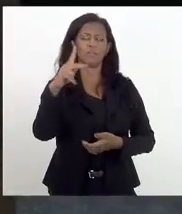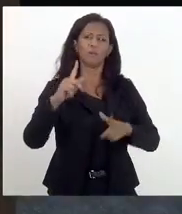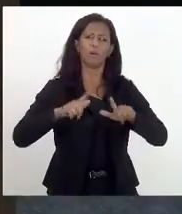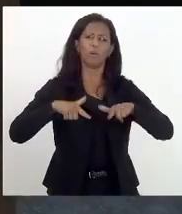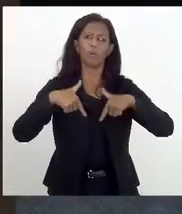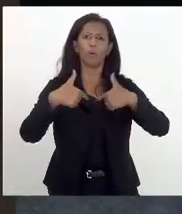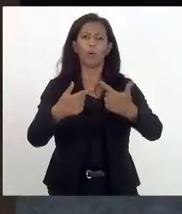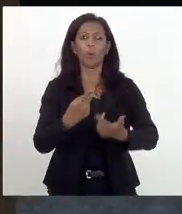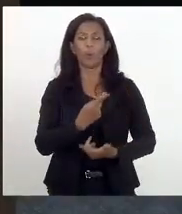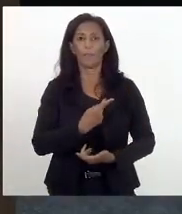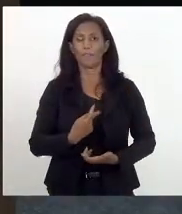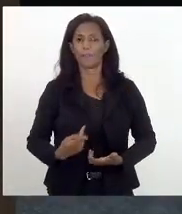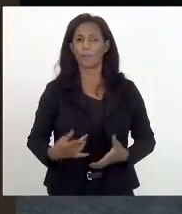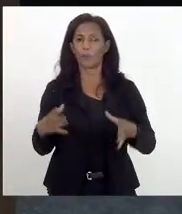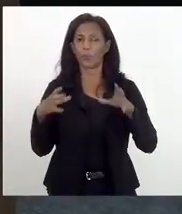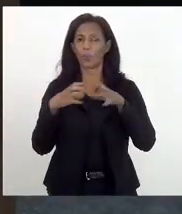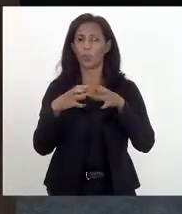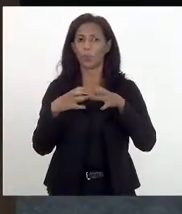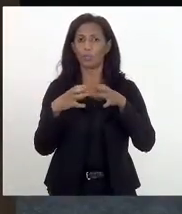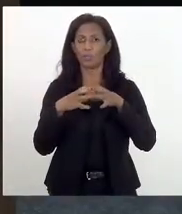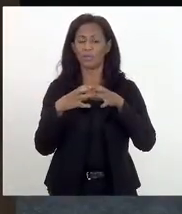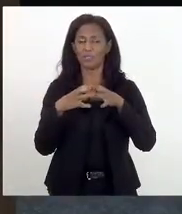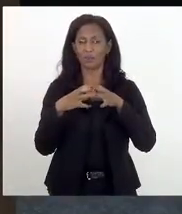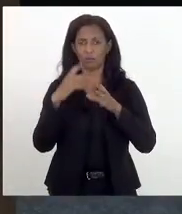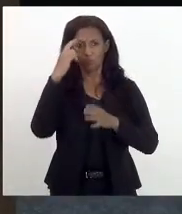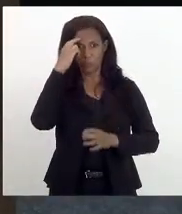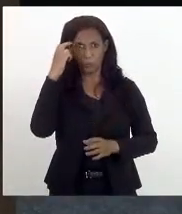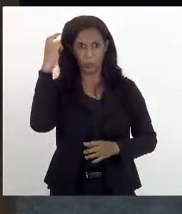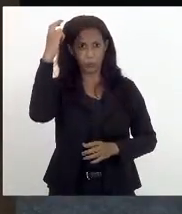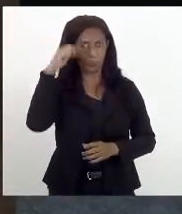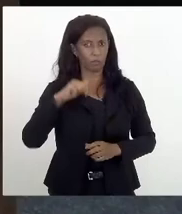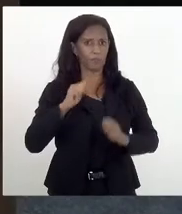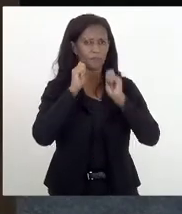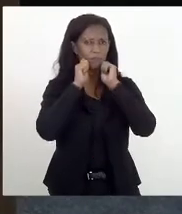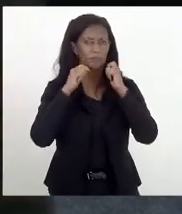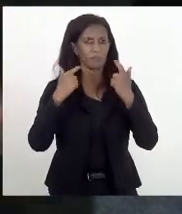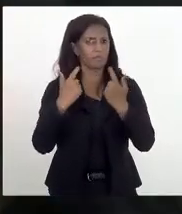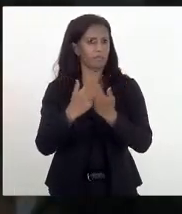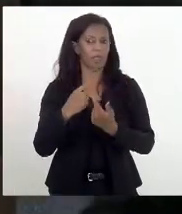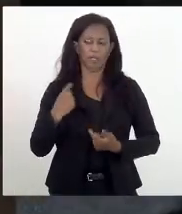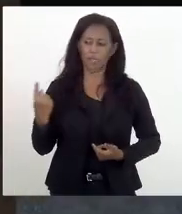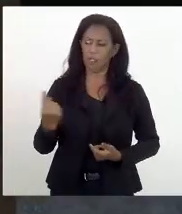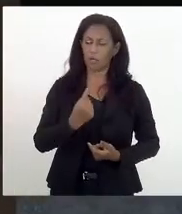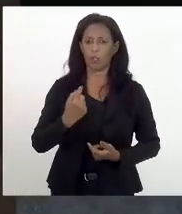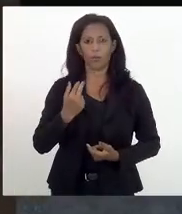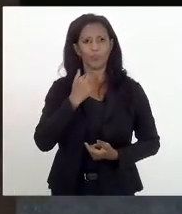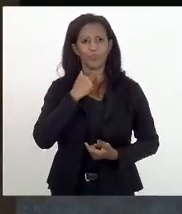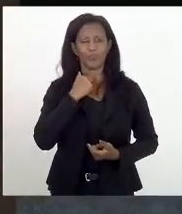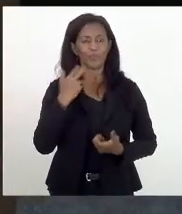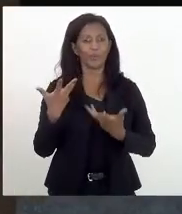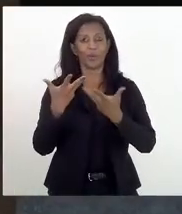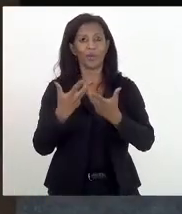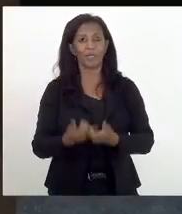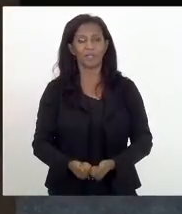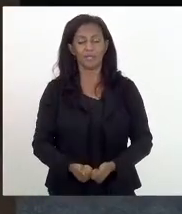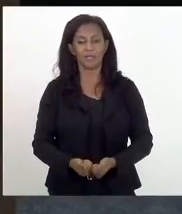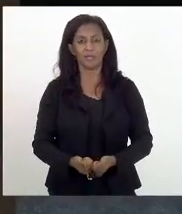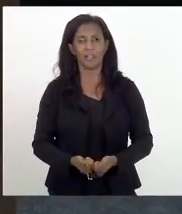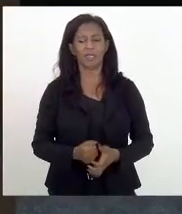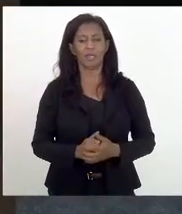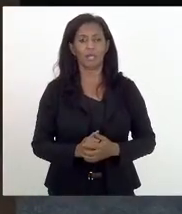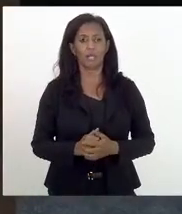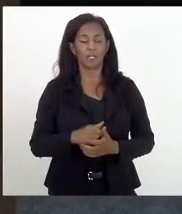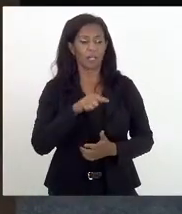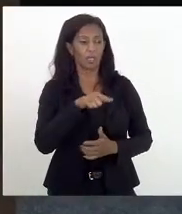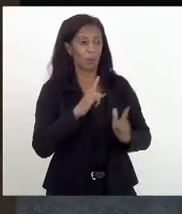enquanto presidente da Comissão de Cultura dessa casa e nós não podemos aceitar que um